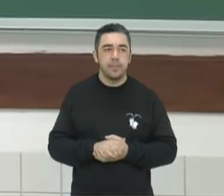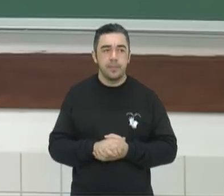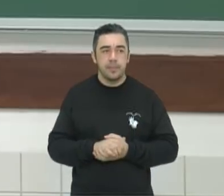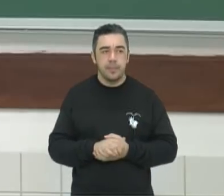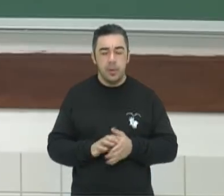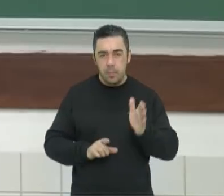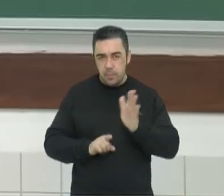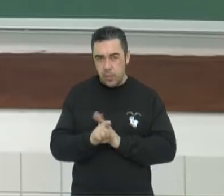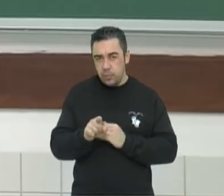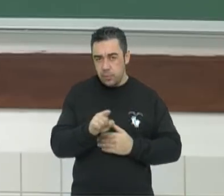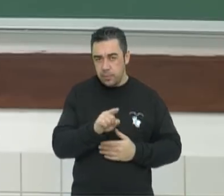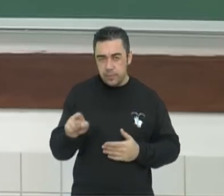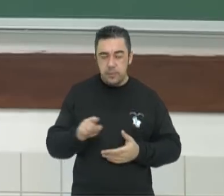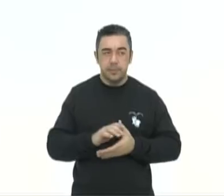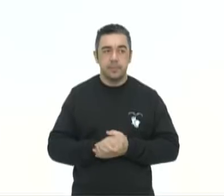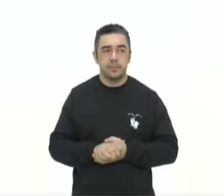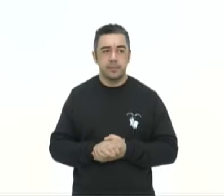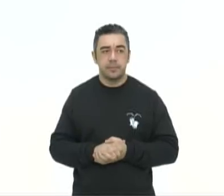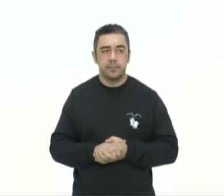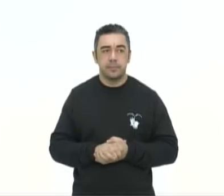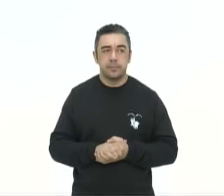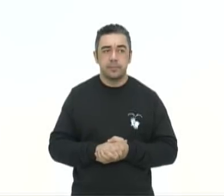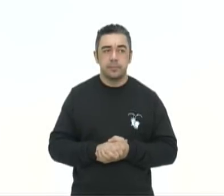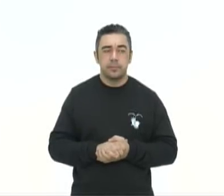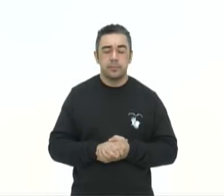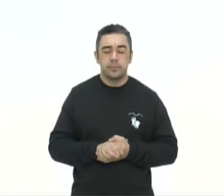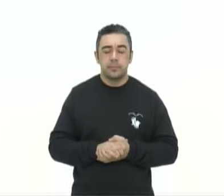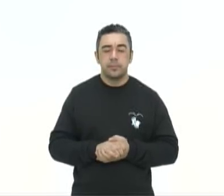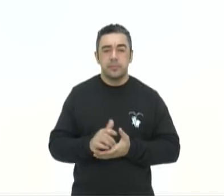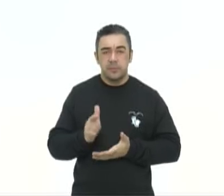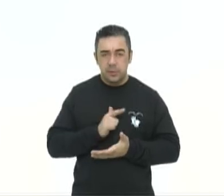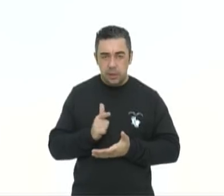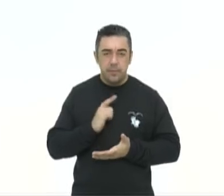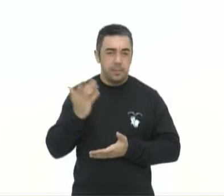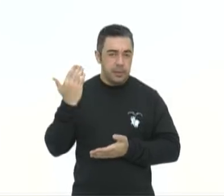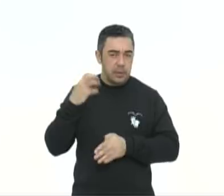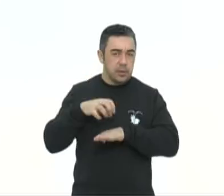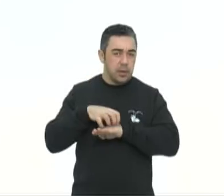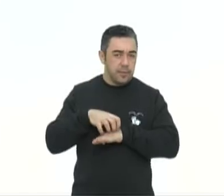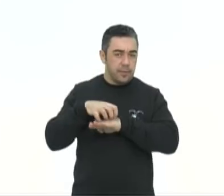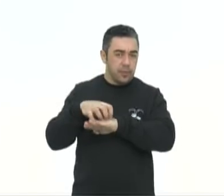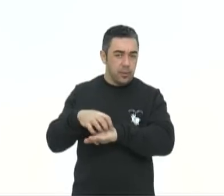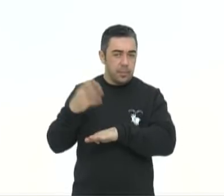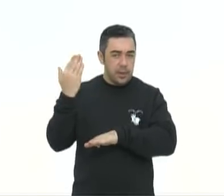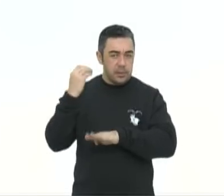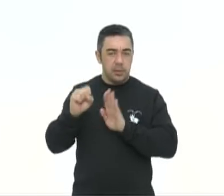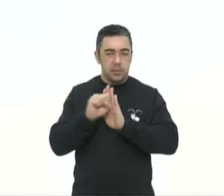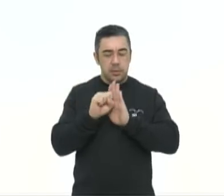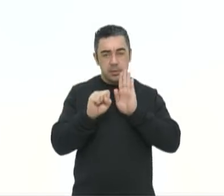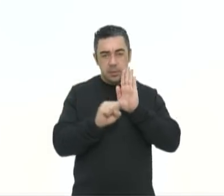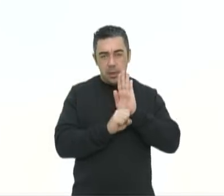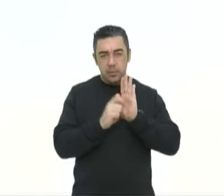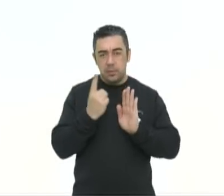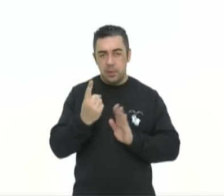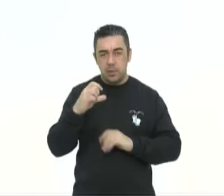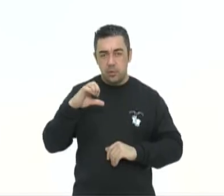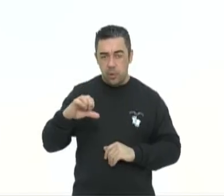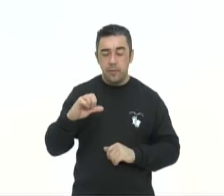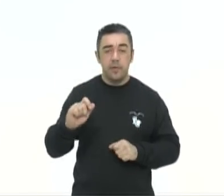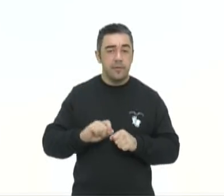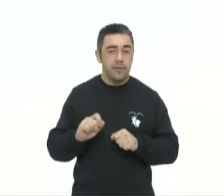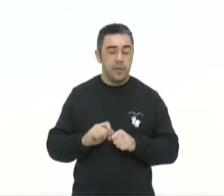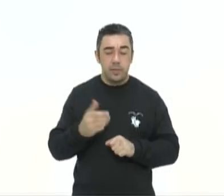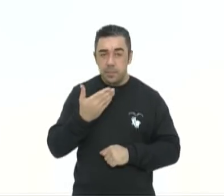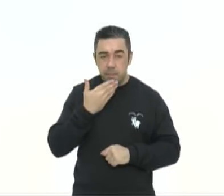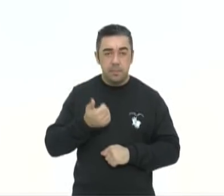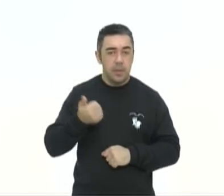Um quiz agora. Vamos lá. Foi um meio de transporte inventado no século XIX e acelerou